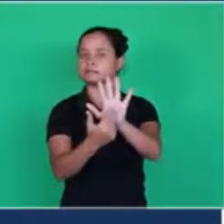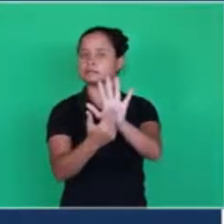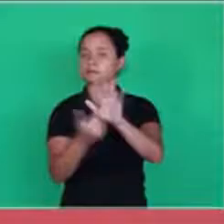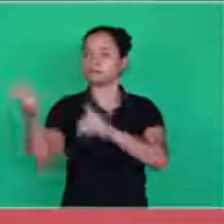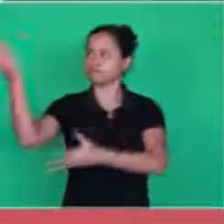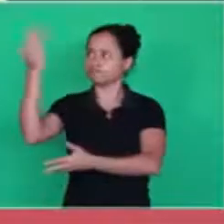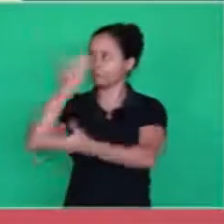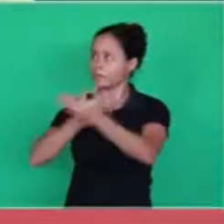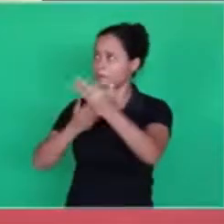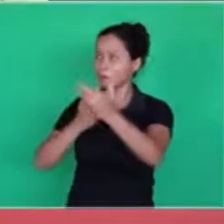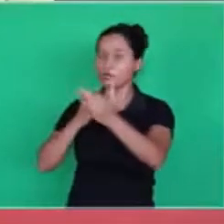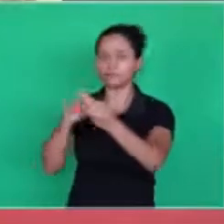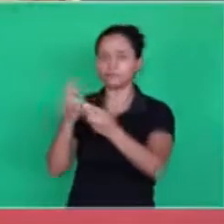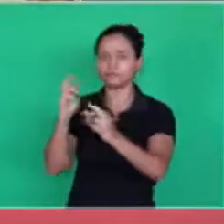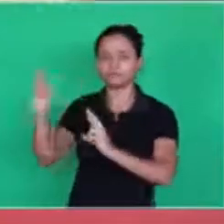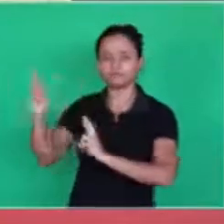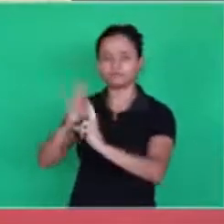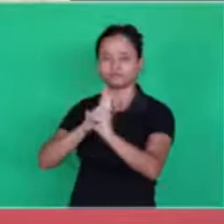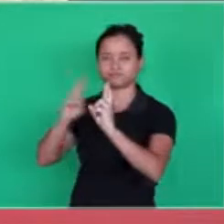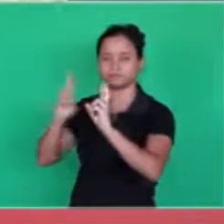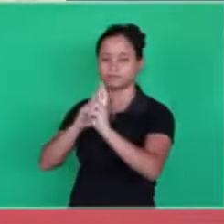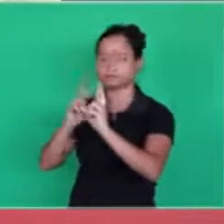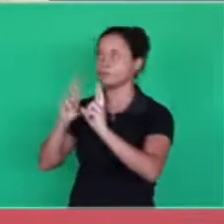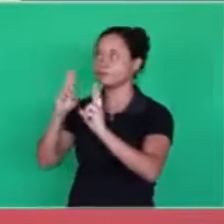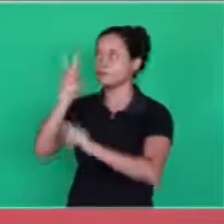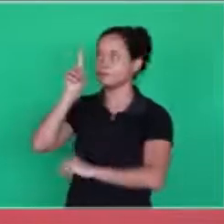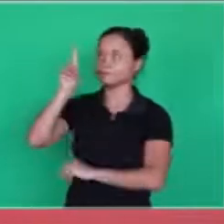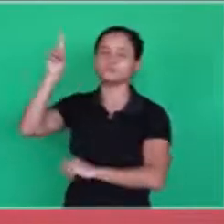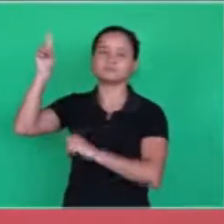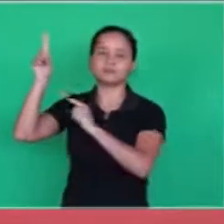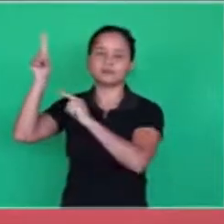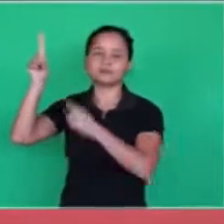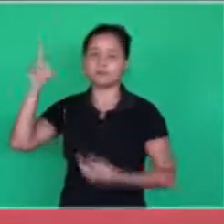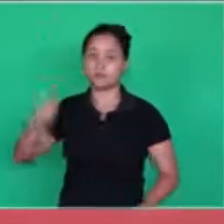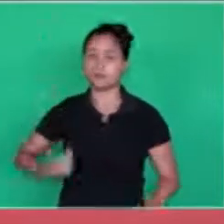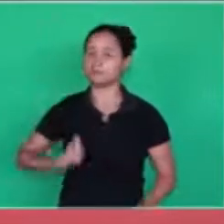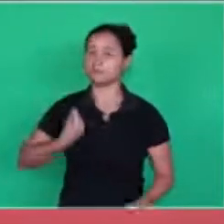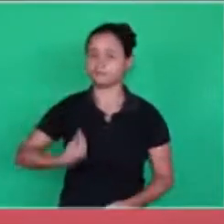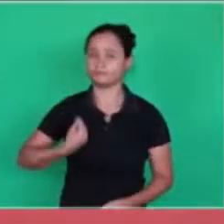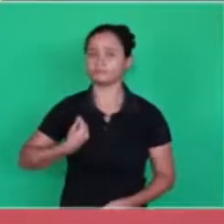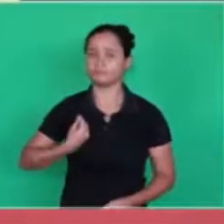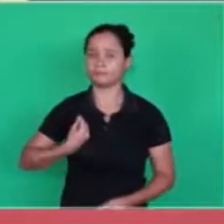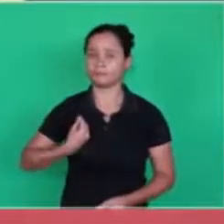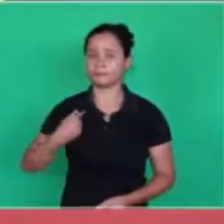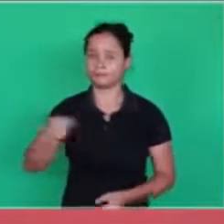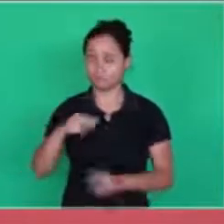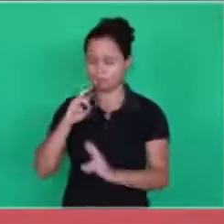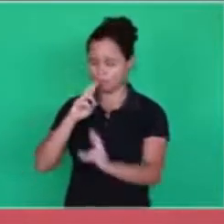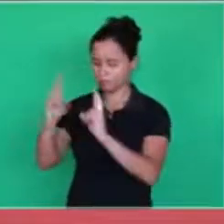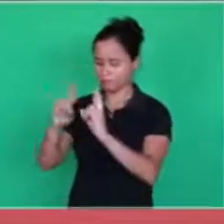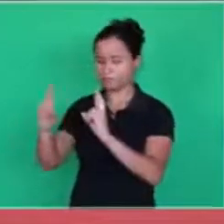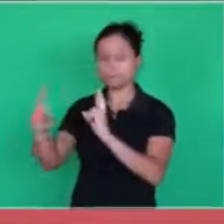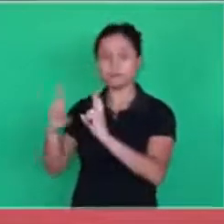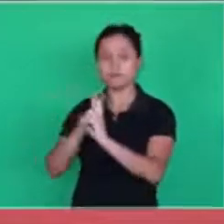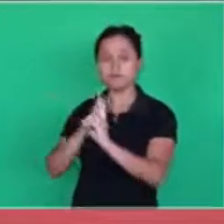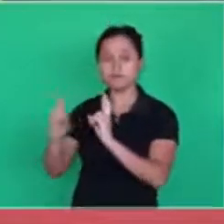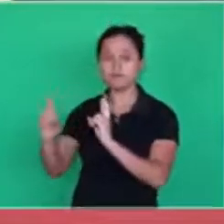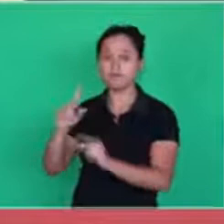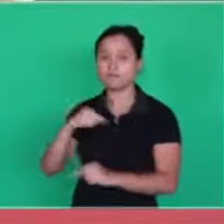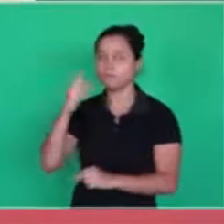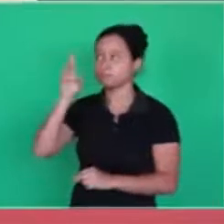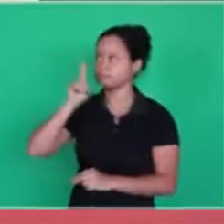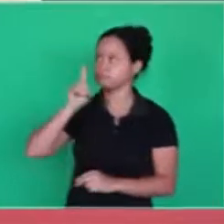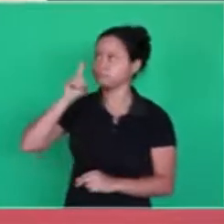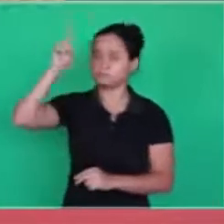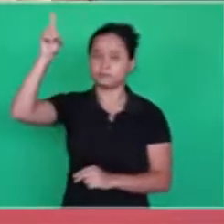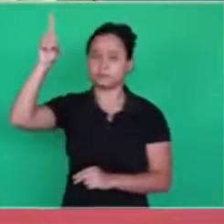Deus. É um Deus que está vivo. É uma relação nossa com Deus, o Deus vivo, através